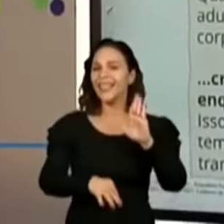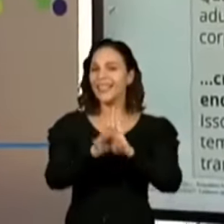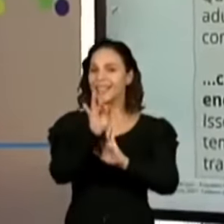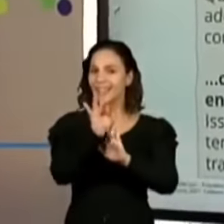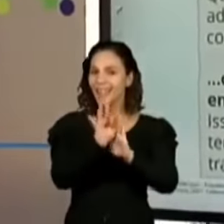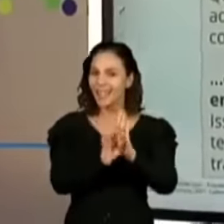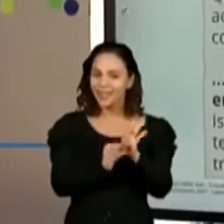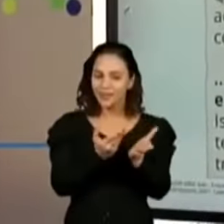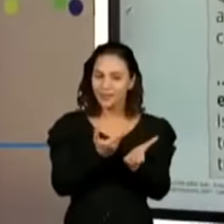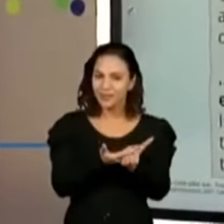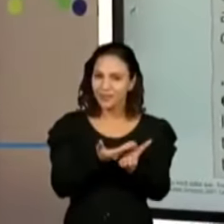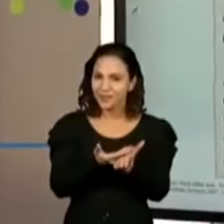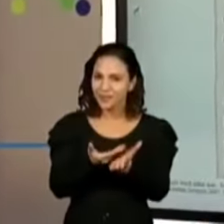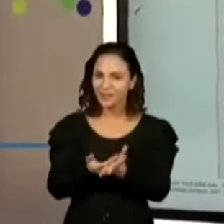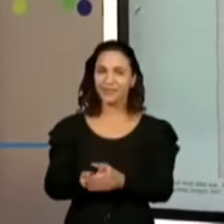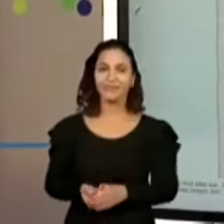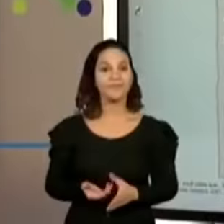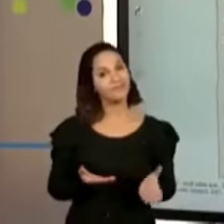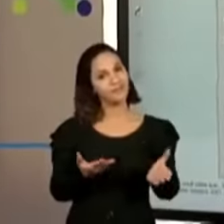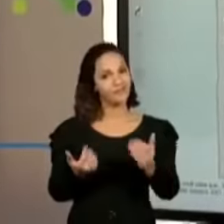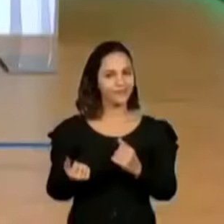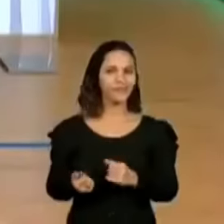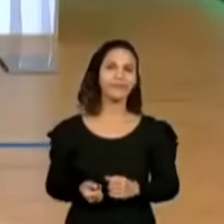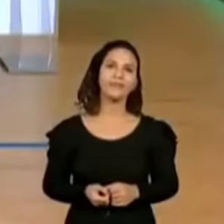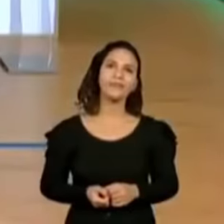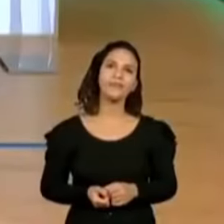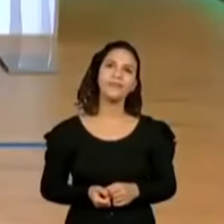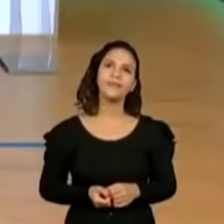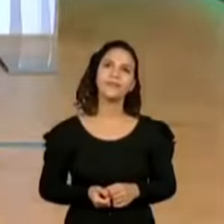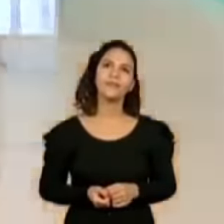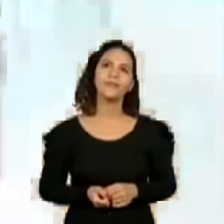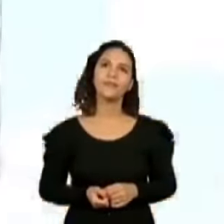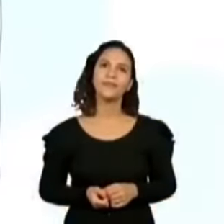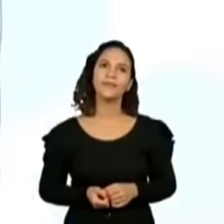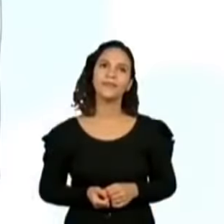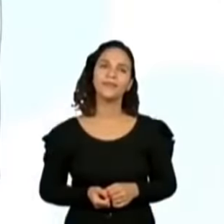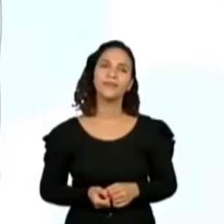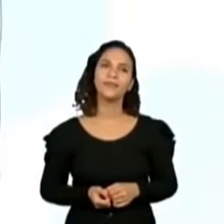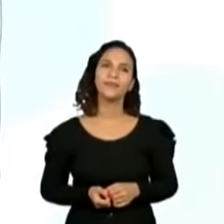nesse estudo, nesta aula. Sigamos? Então, sigamos.